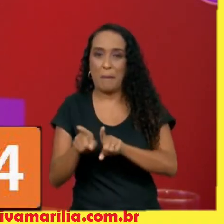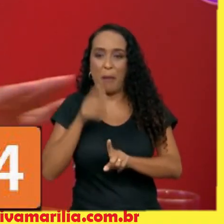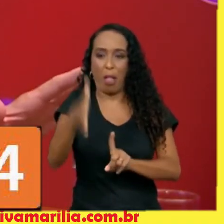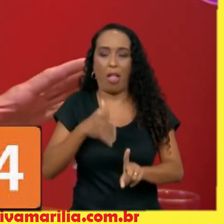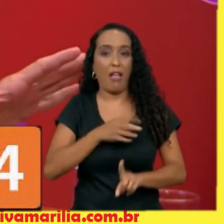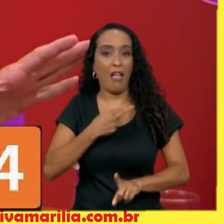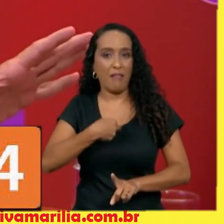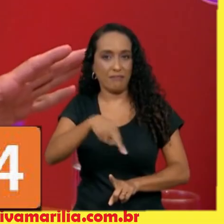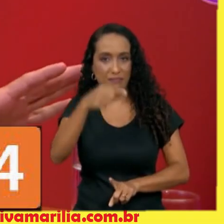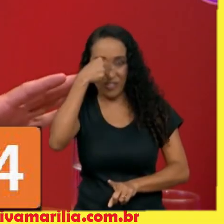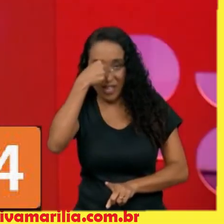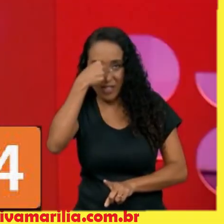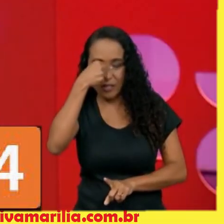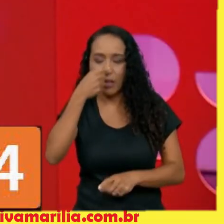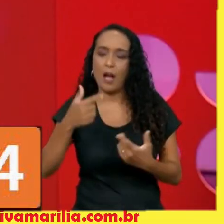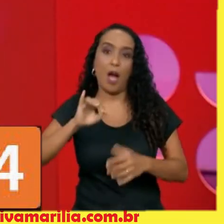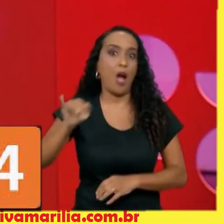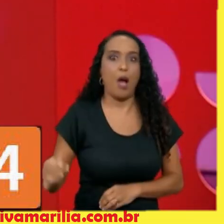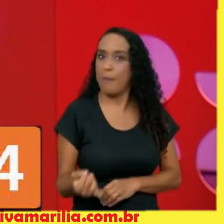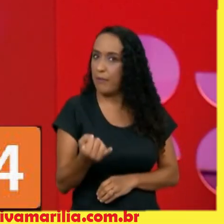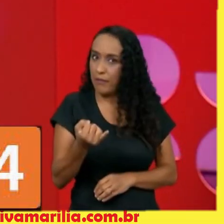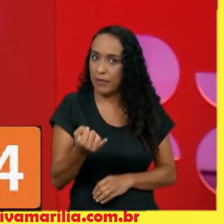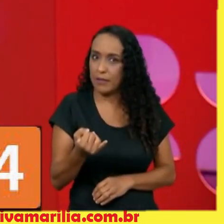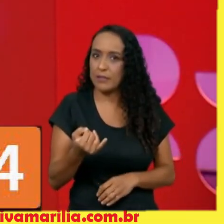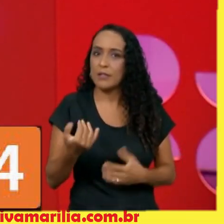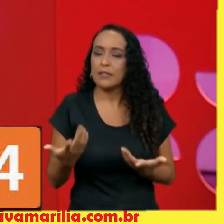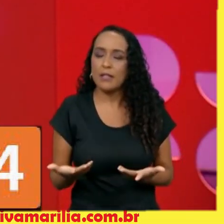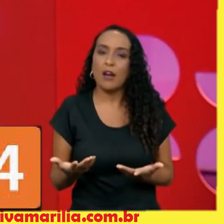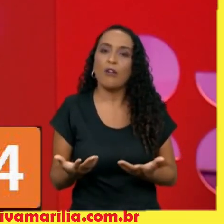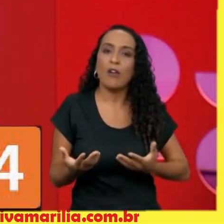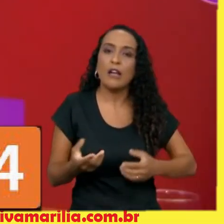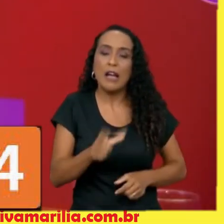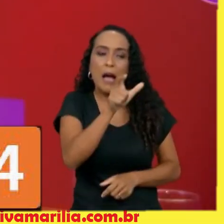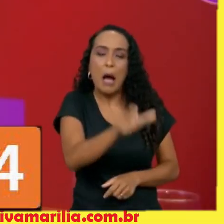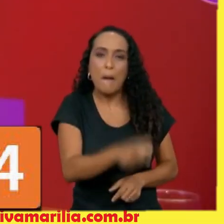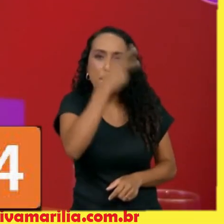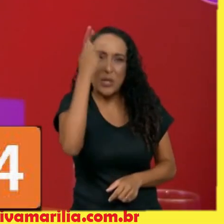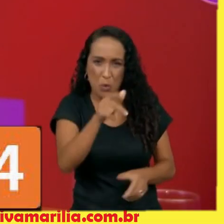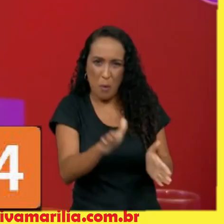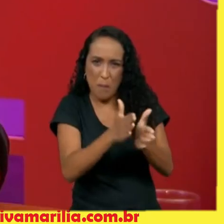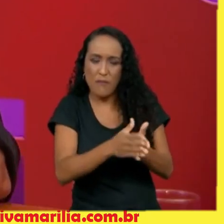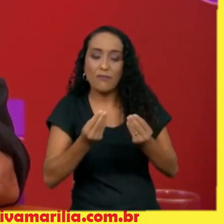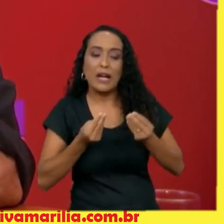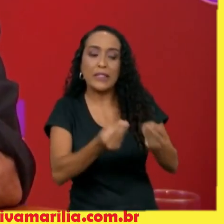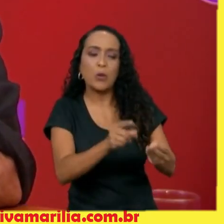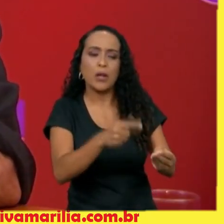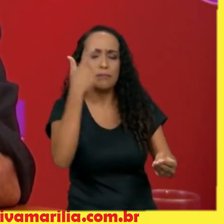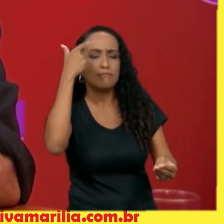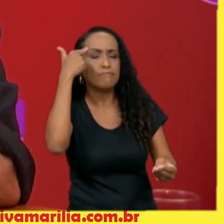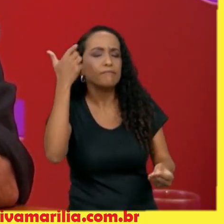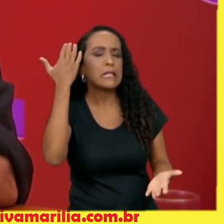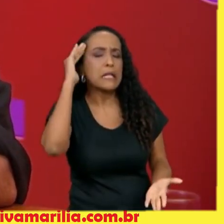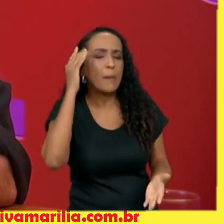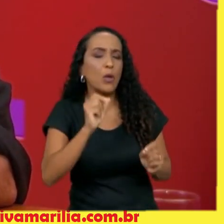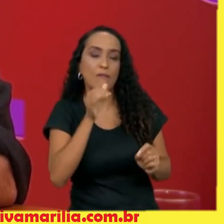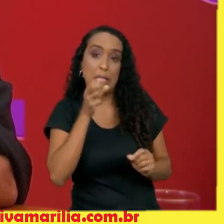nadam de braçada nisso, né? Entende? Quer dizer, vão dar esse cara o quê? Vão dar a ele uma noção de que vão explicar,